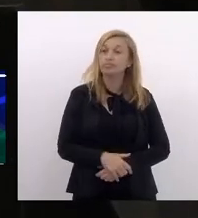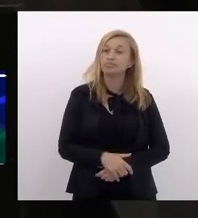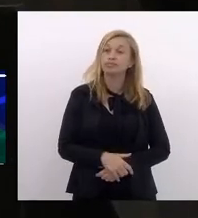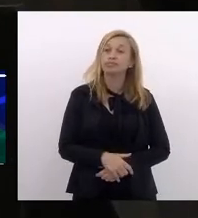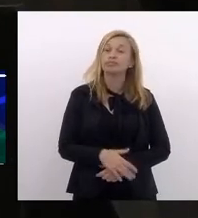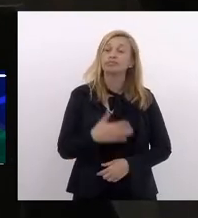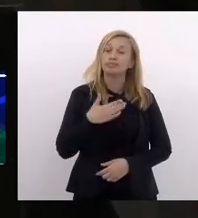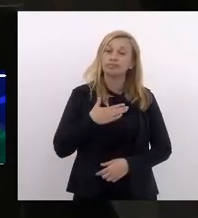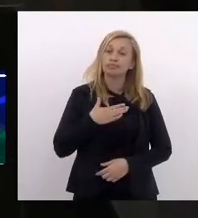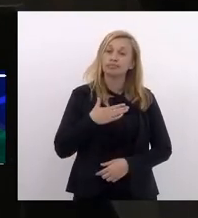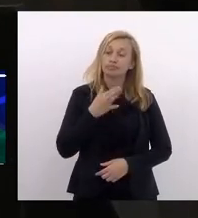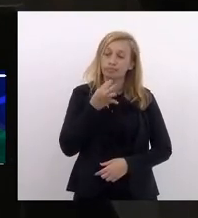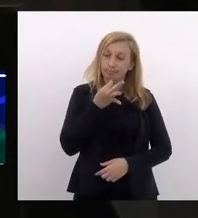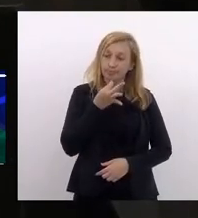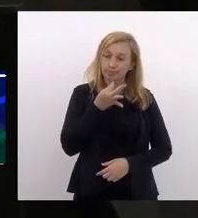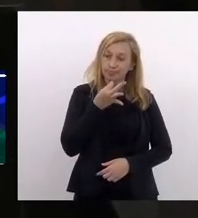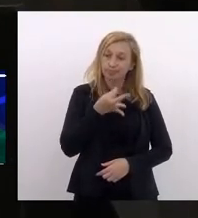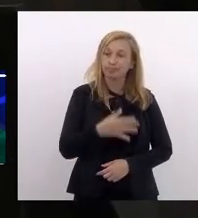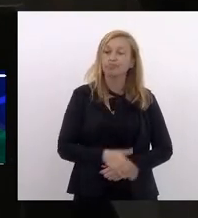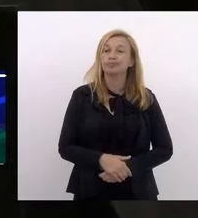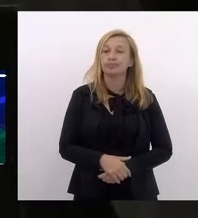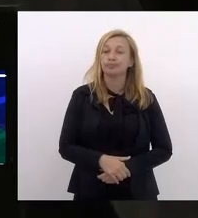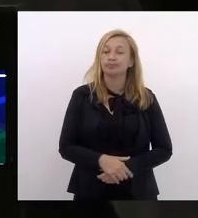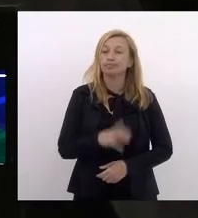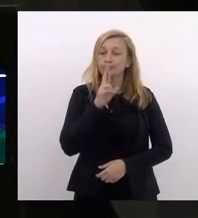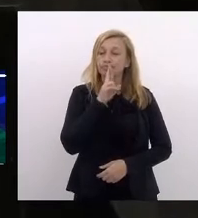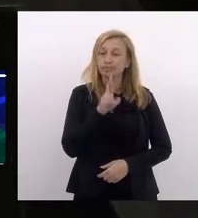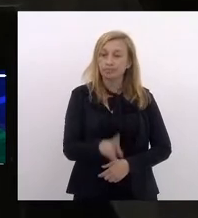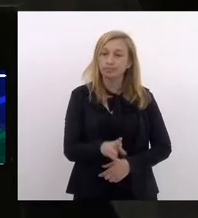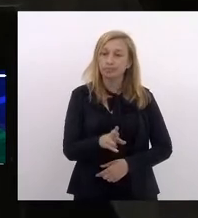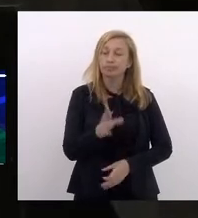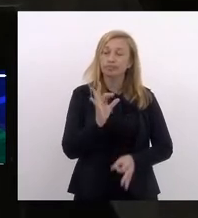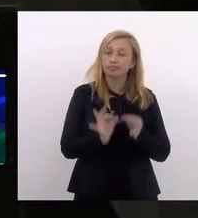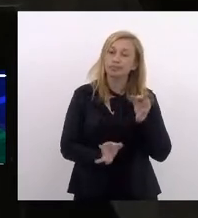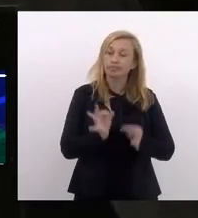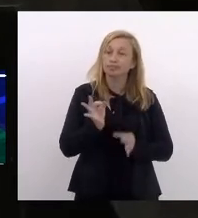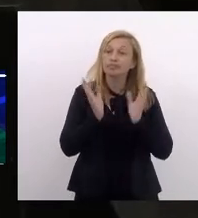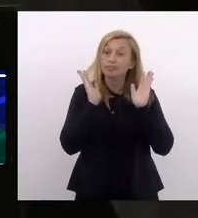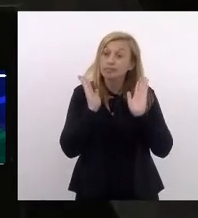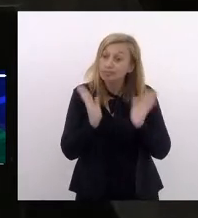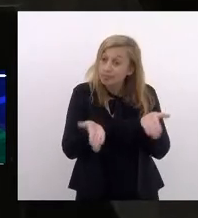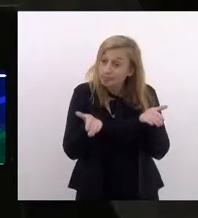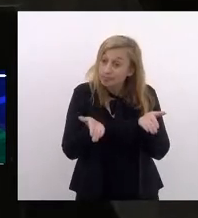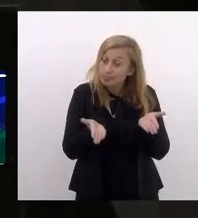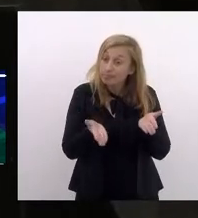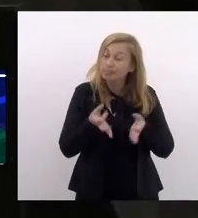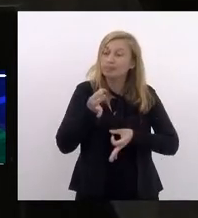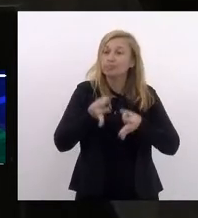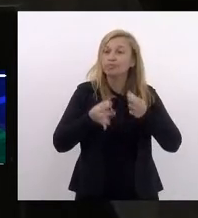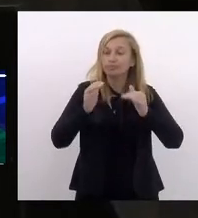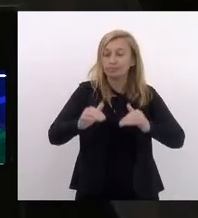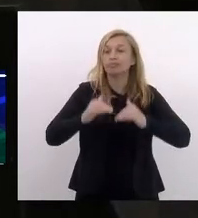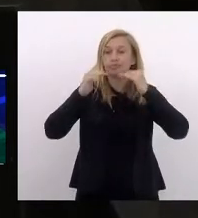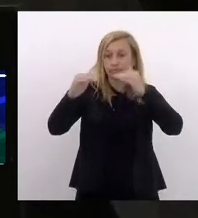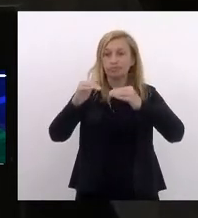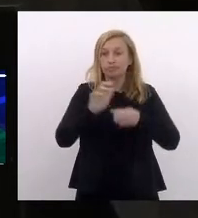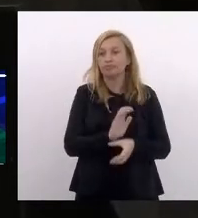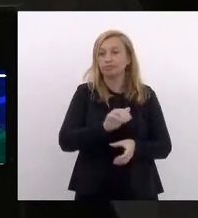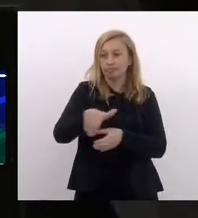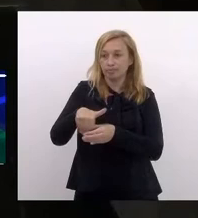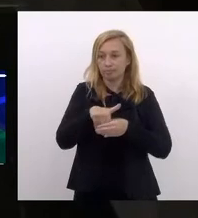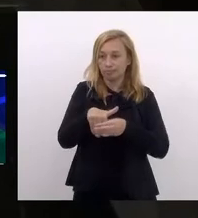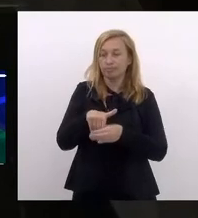minha convicção que o resultado do julgamento hoje do Tribunal Superior Eleitoral